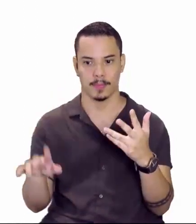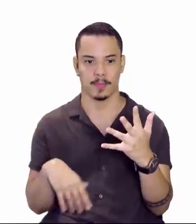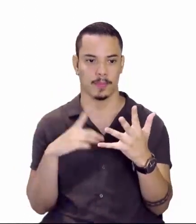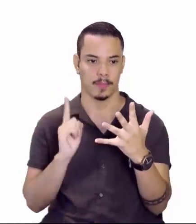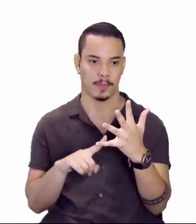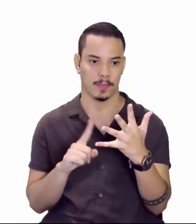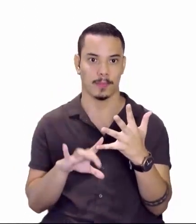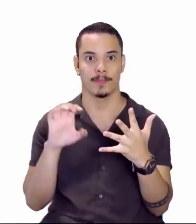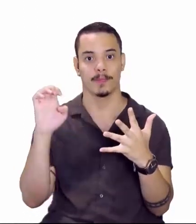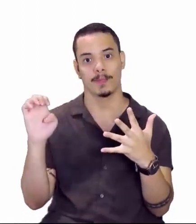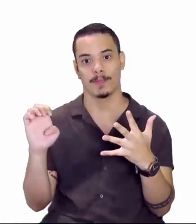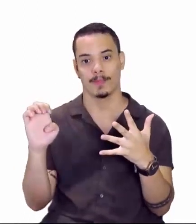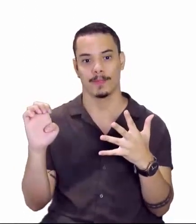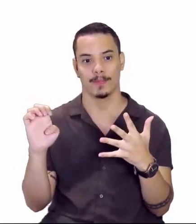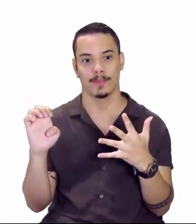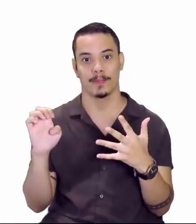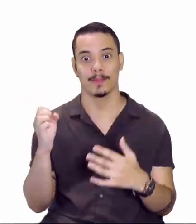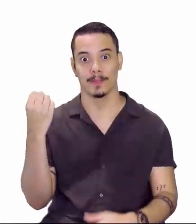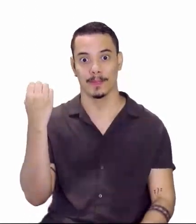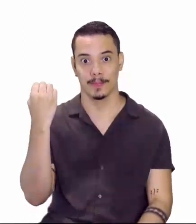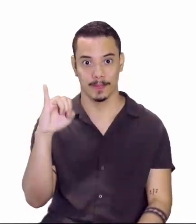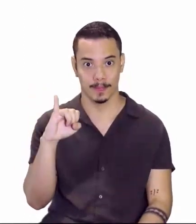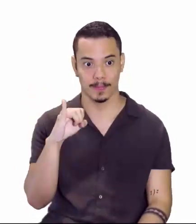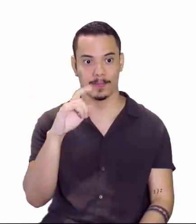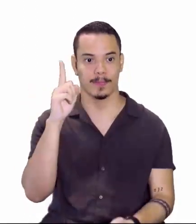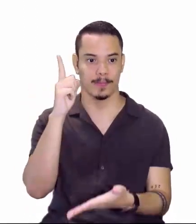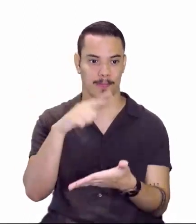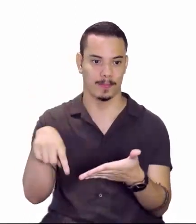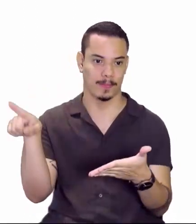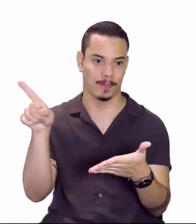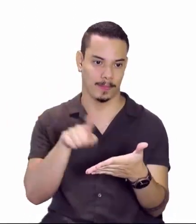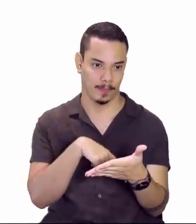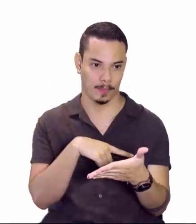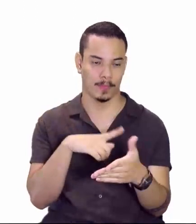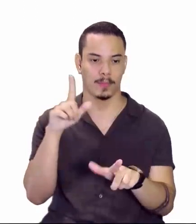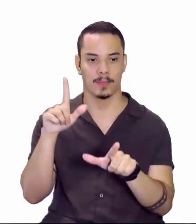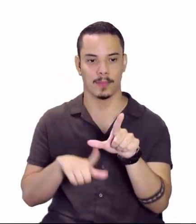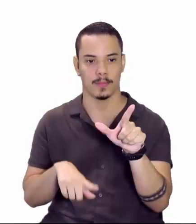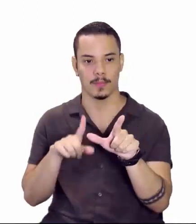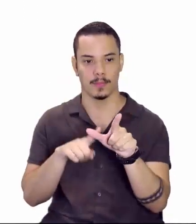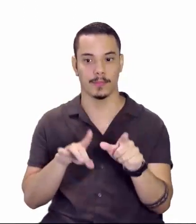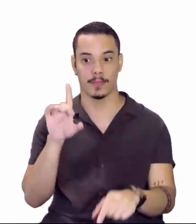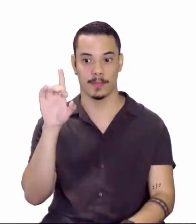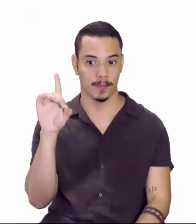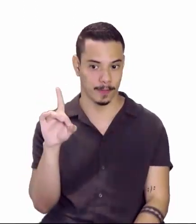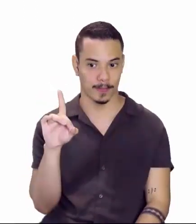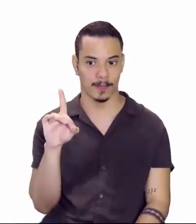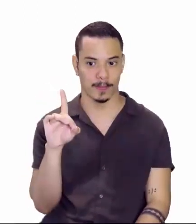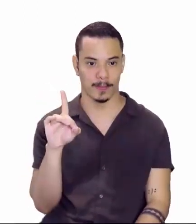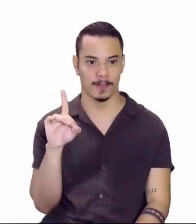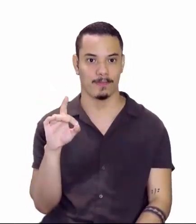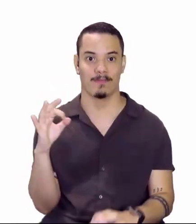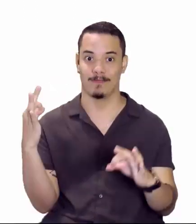letra E? Então, se você escolheu a letra